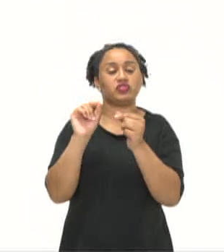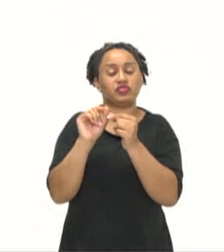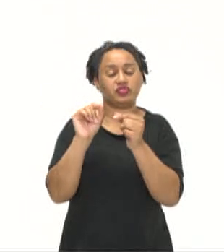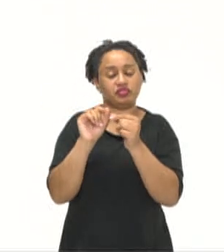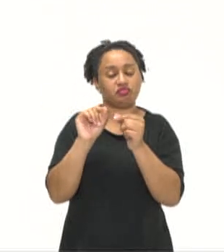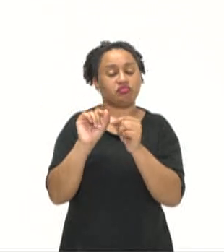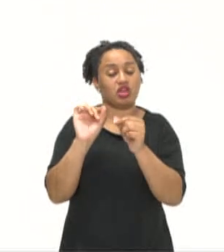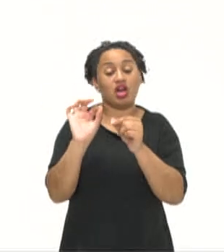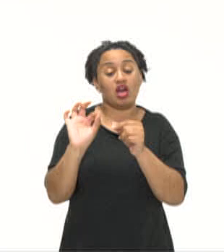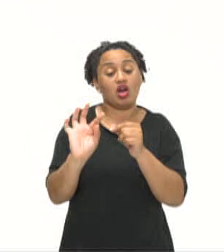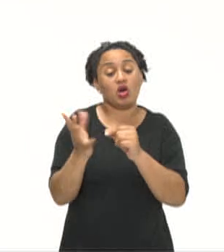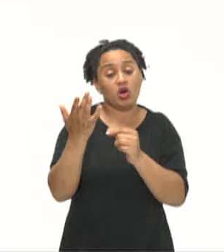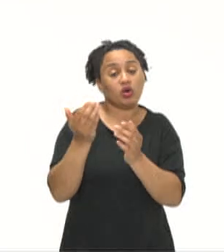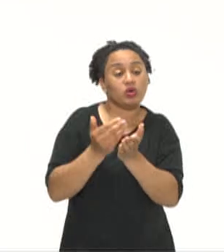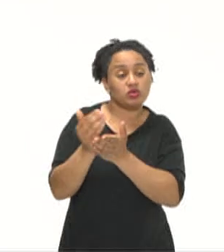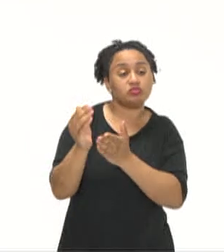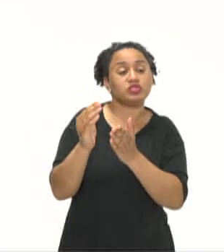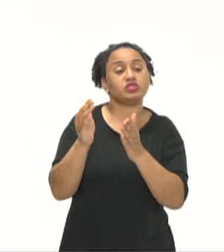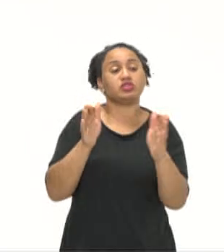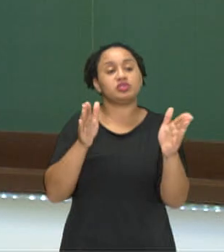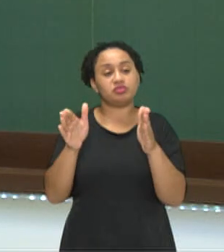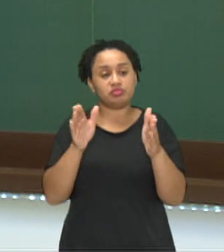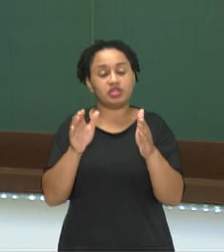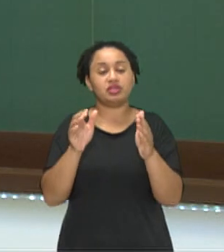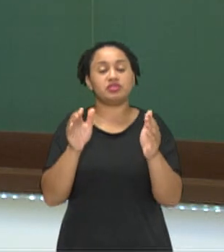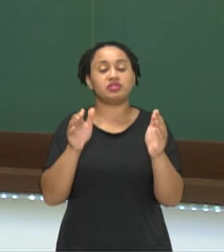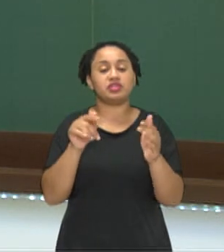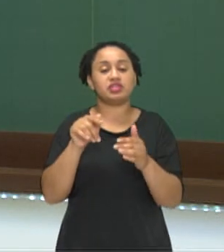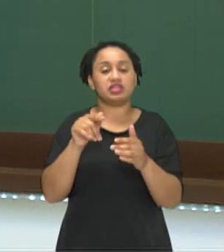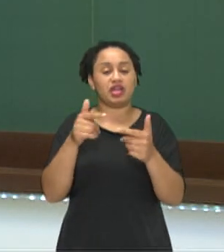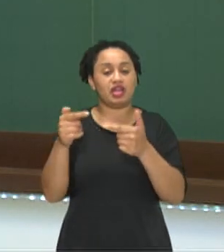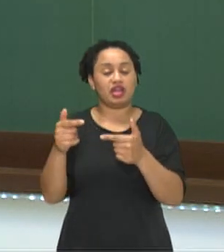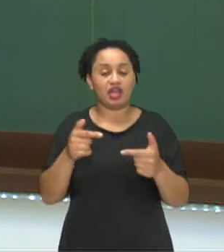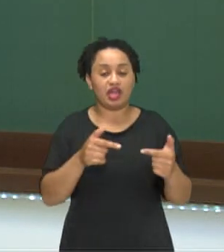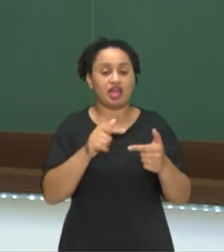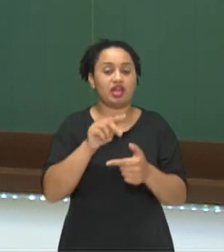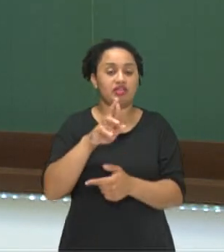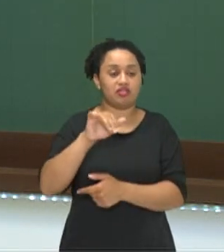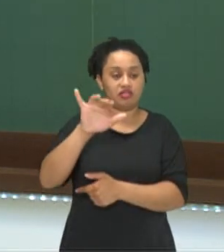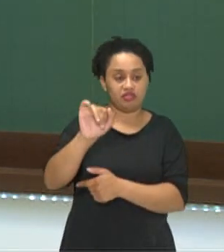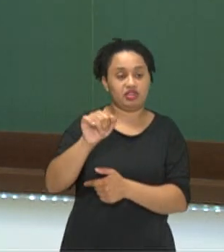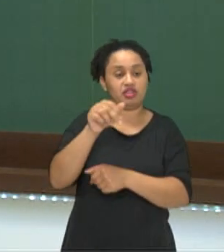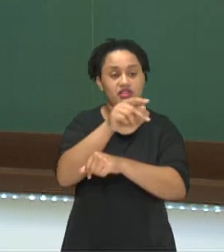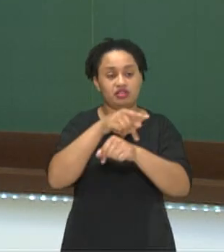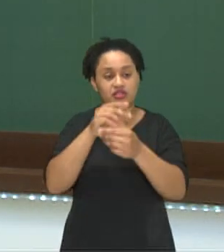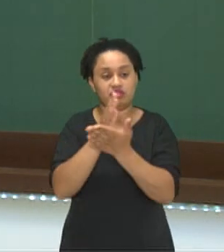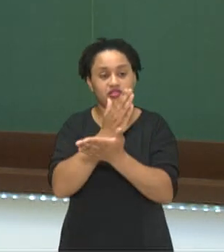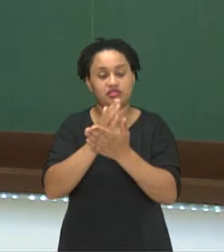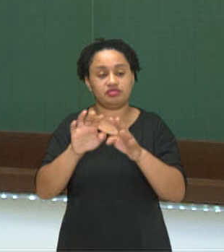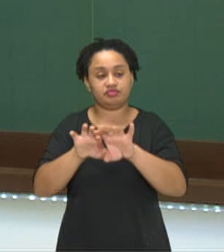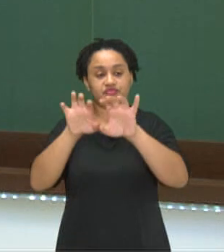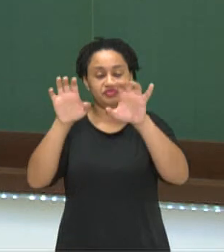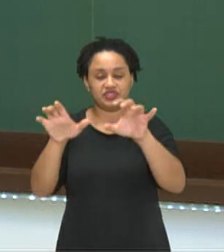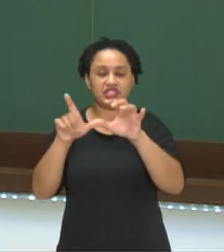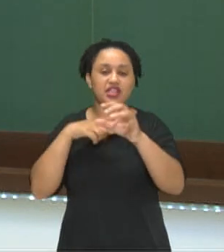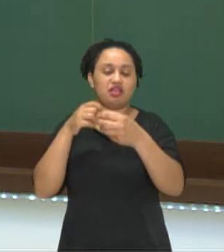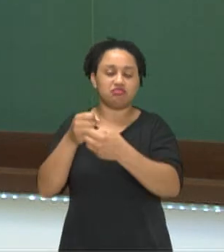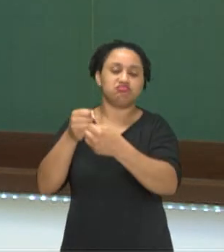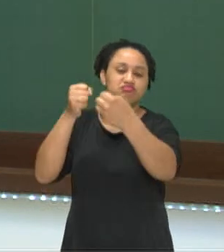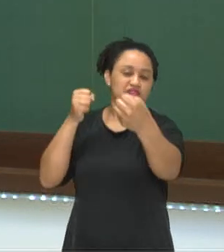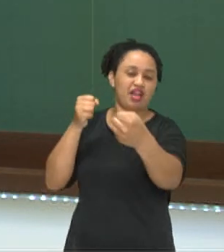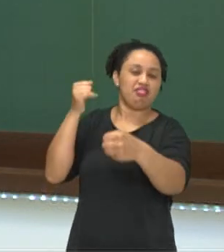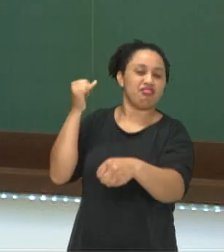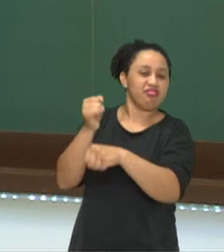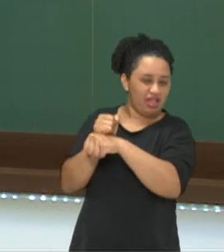ela surgiu principalmente durante a Guerra Fria, aonde esses países foram separados pela cortina de ferro,